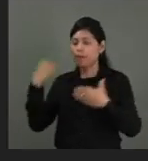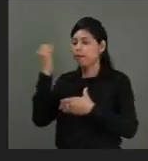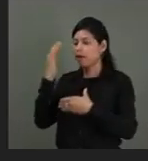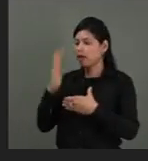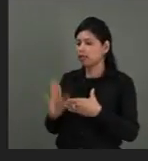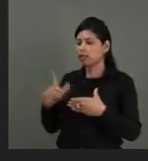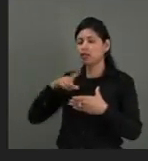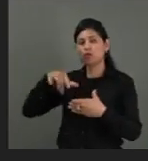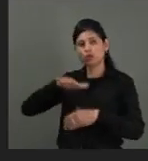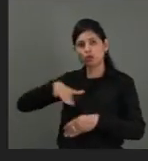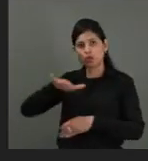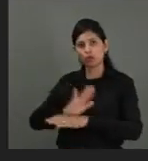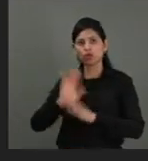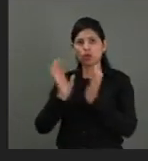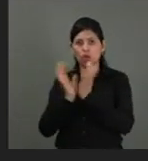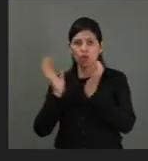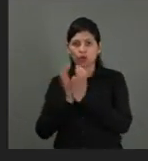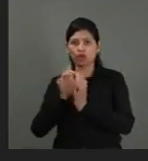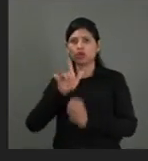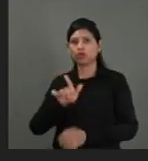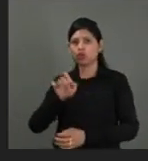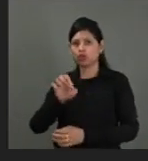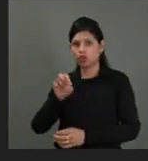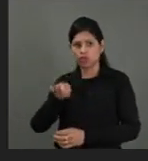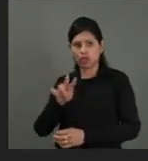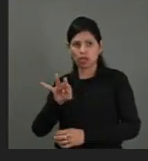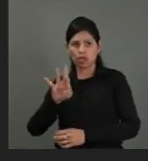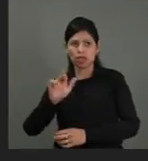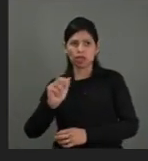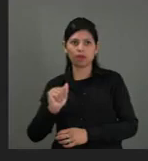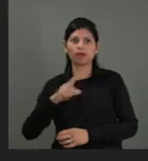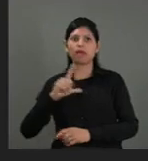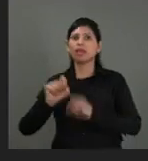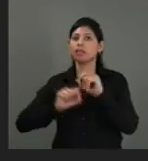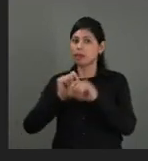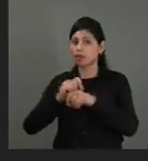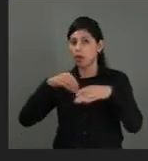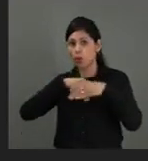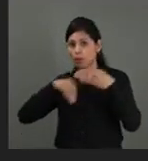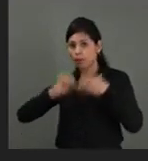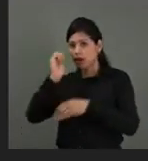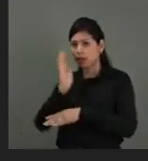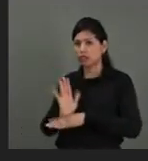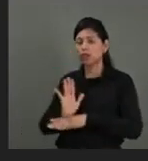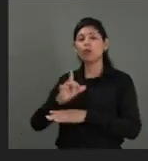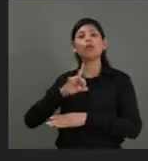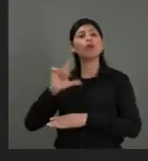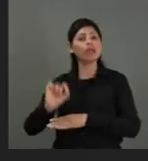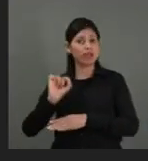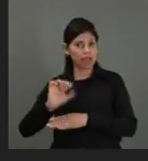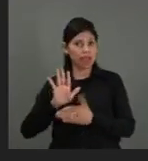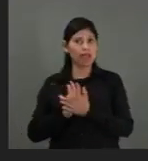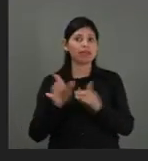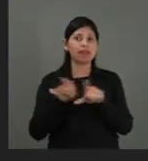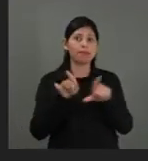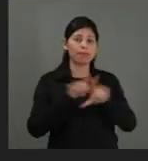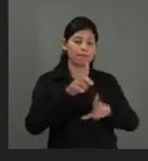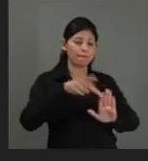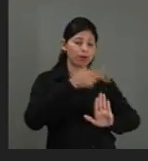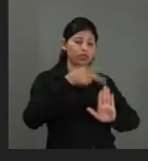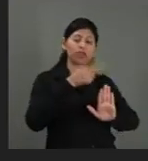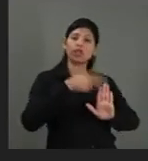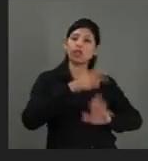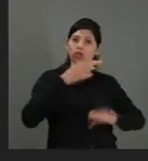consenso que reunia 50 países a favor da vida, o Brasil foi retirado, portarias do Ministério da Saúde sendo canceladas,